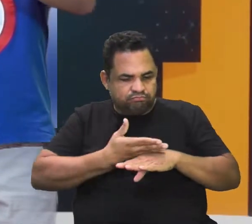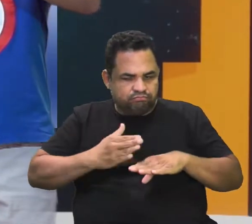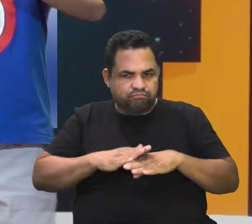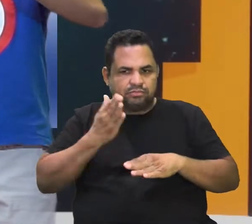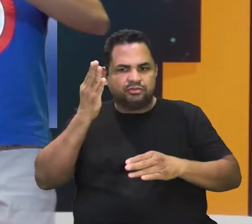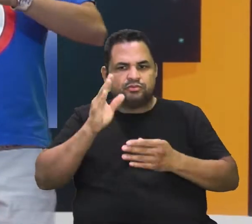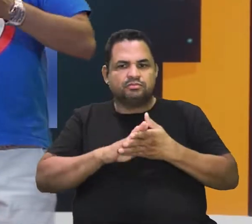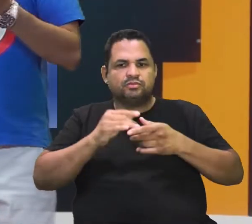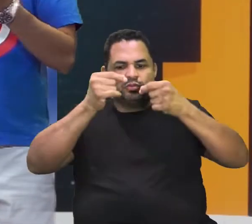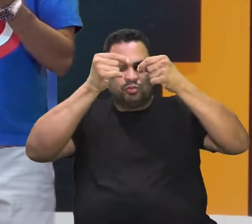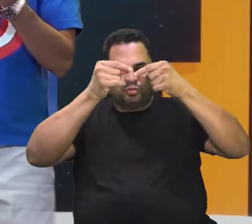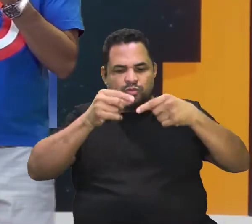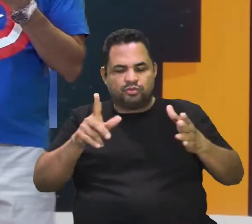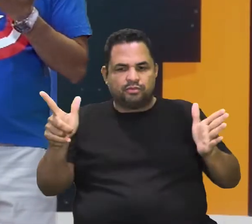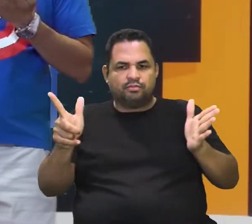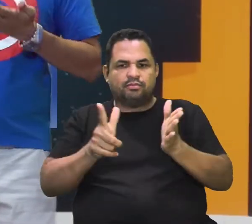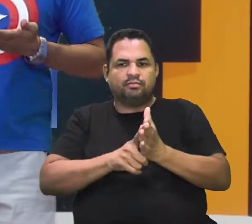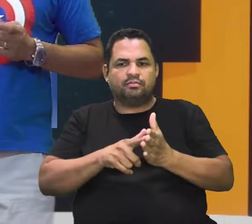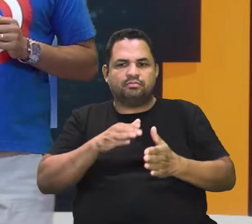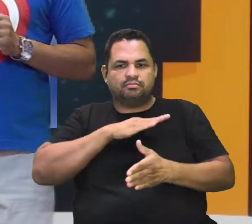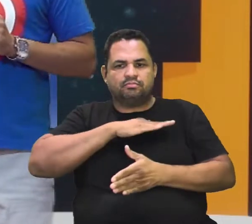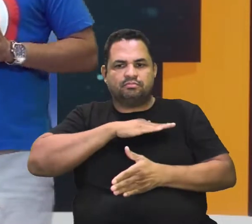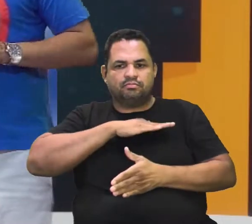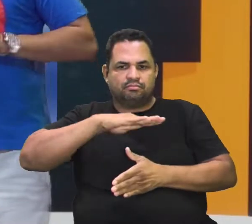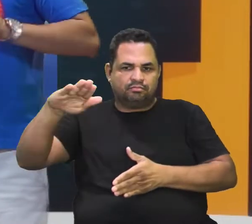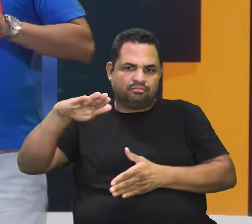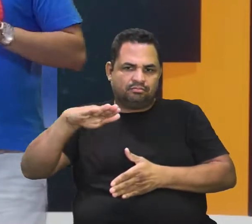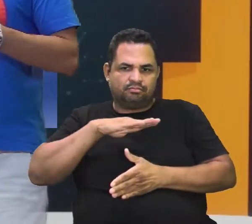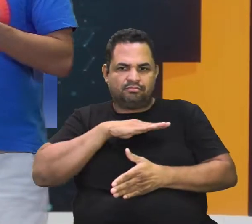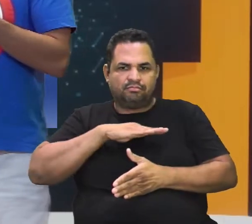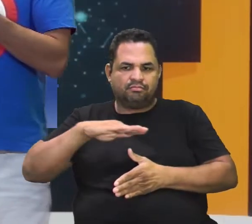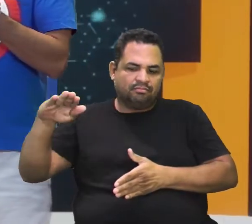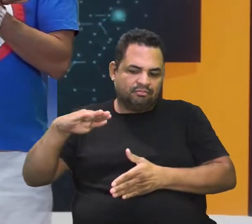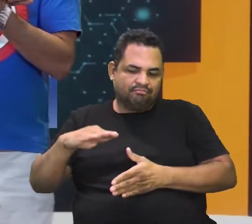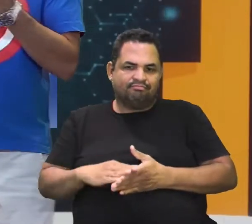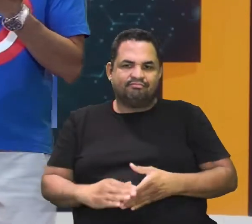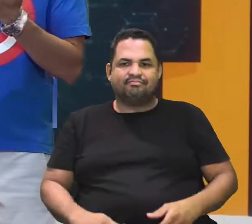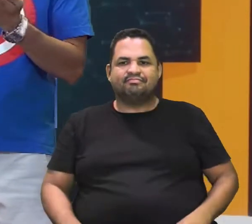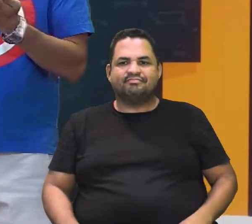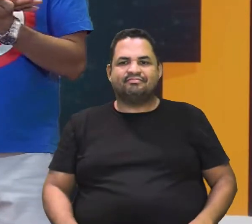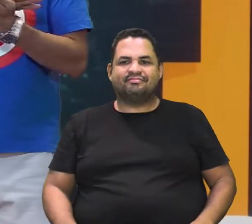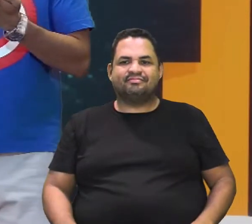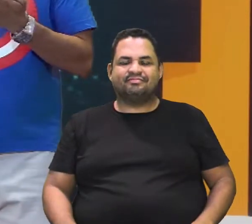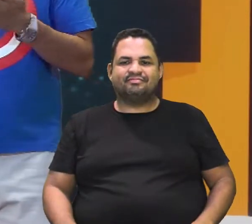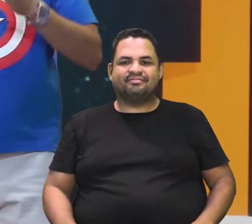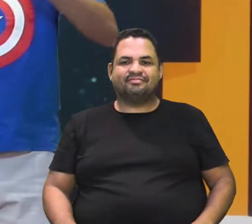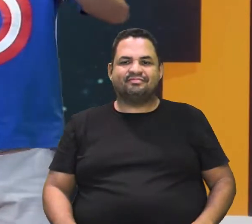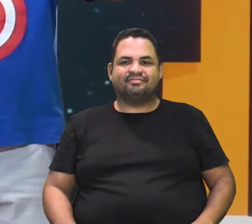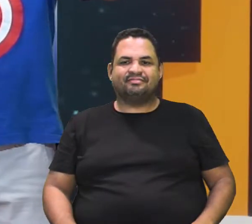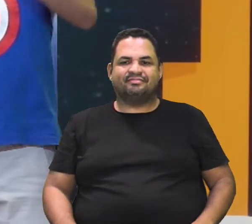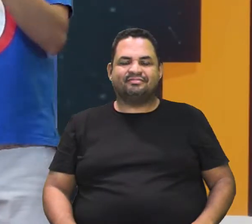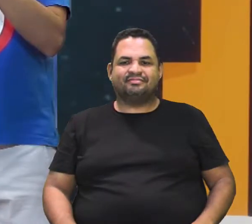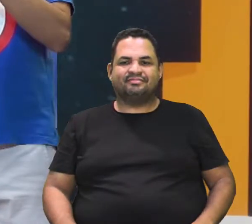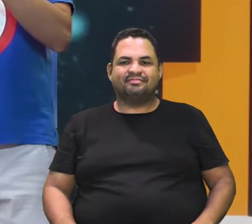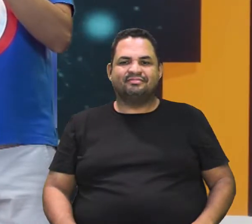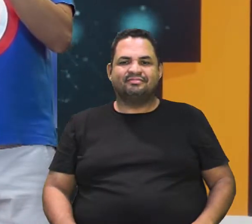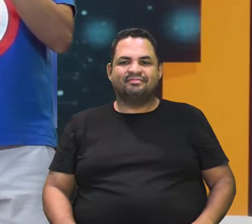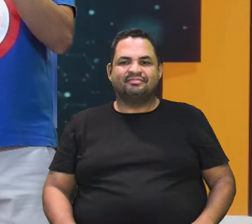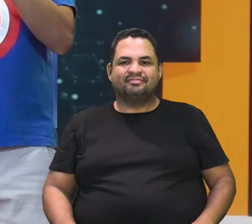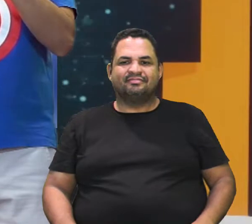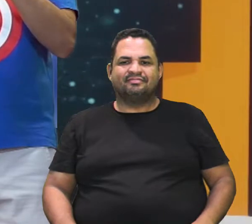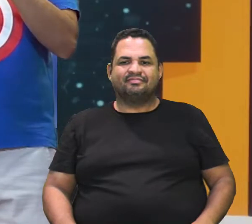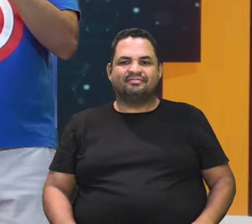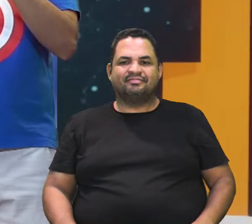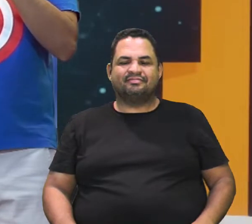cone de papel e passa a faca, vê se ela pegou o fio bom mesmo. Secciona de forma transversal. Aquela parte